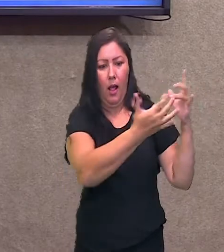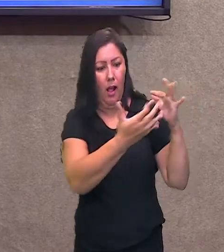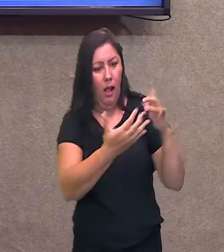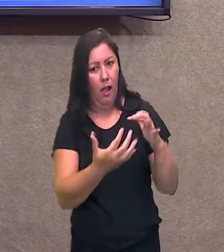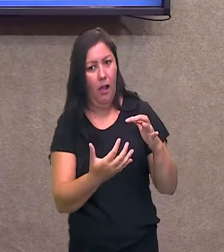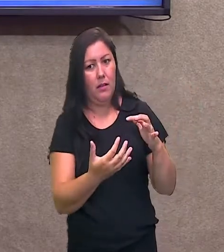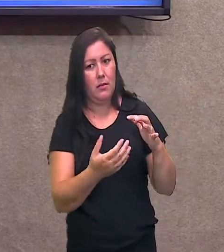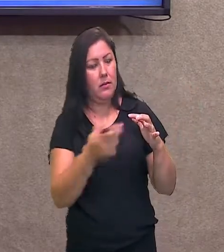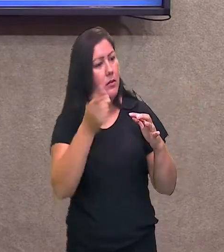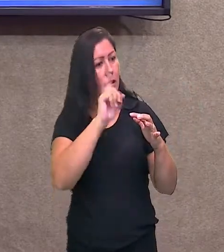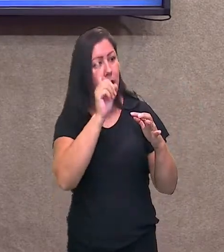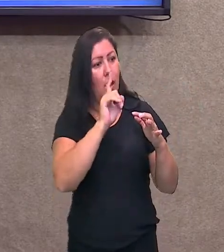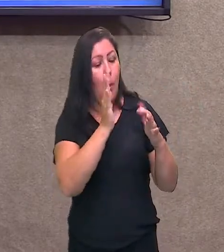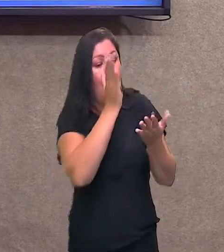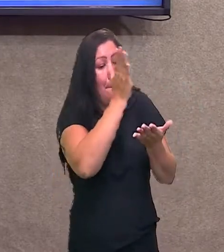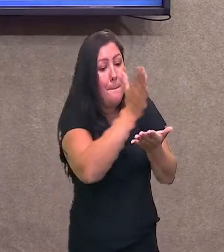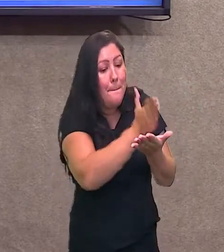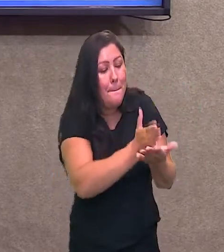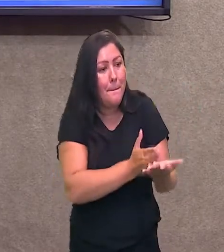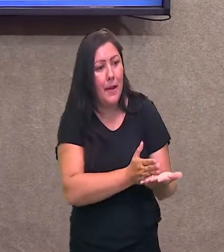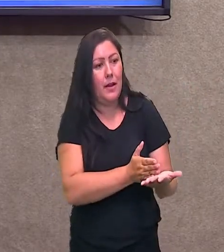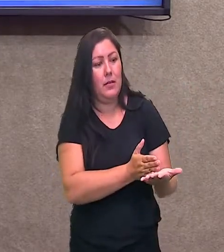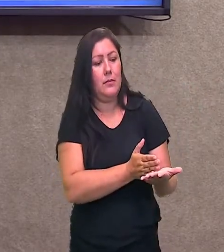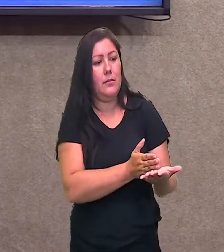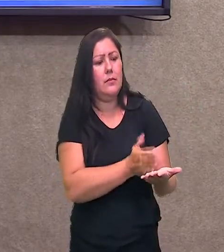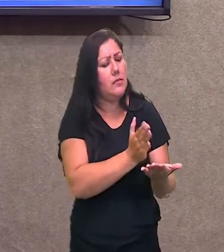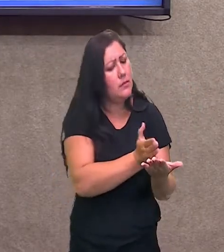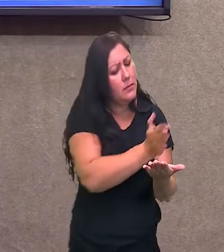Por quê? Porque existem acordos